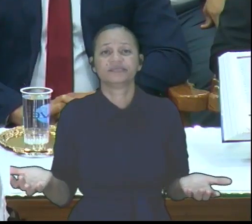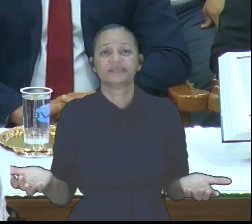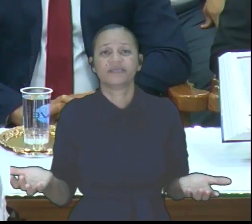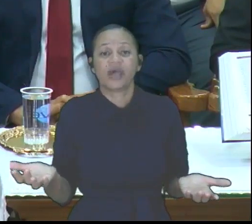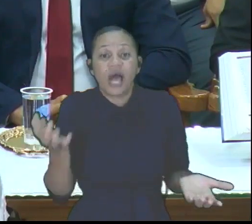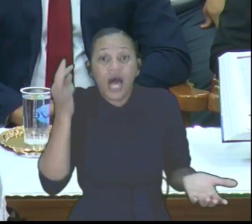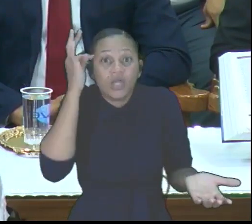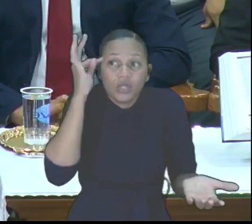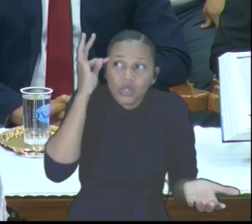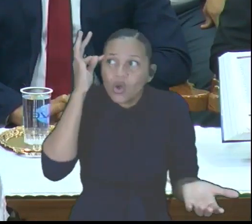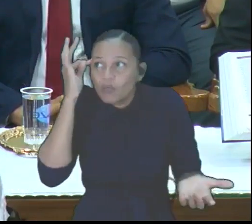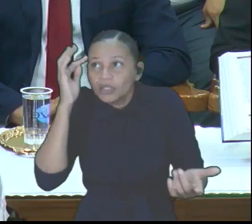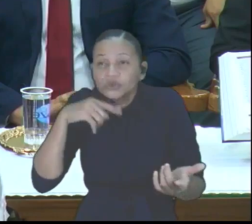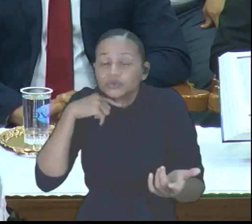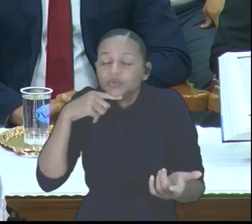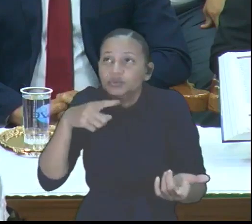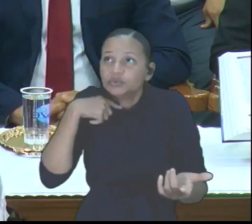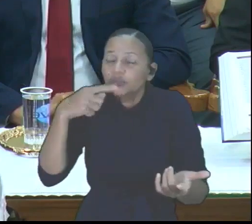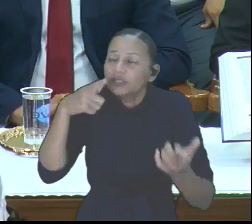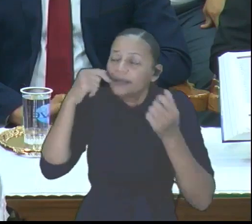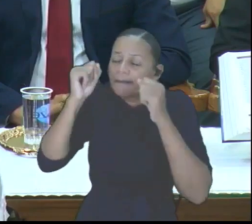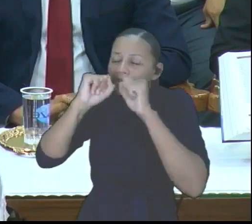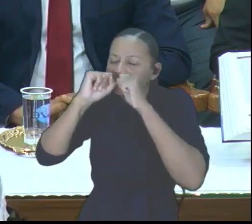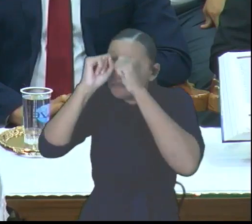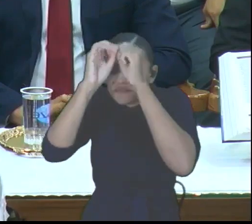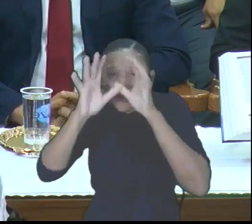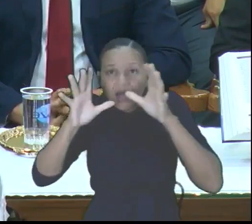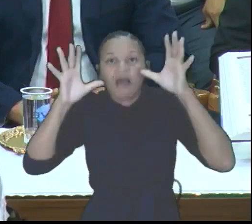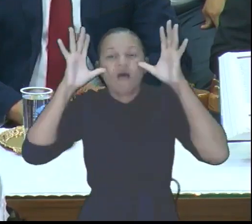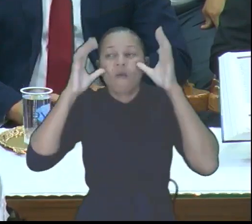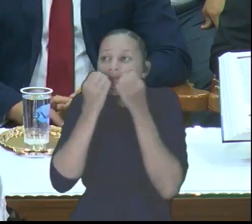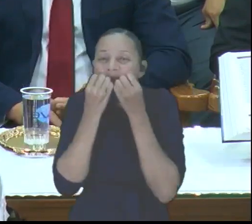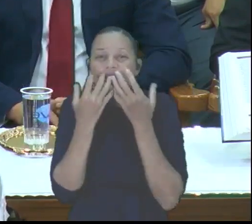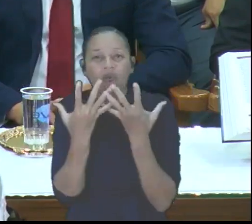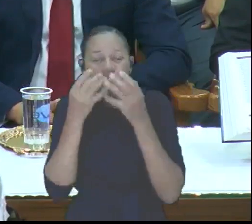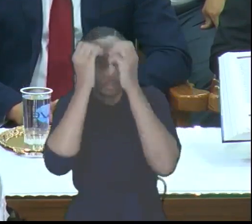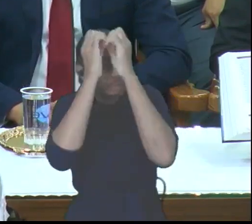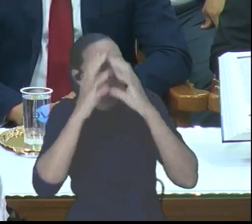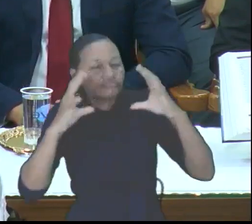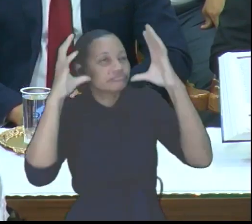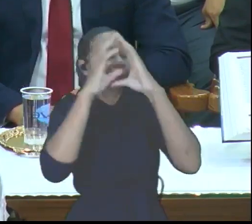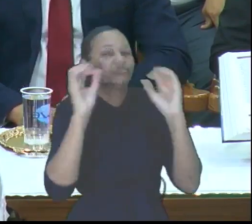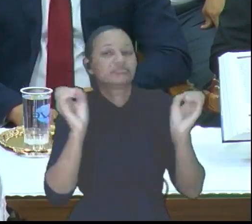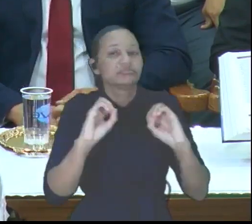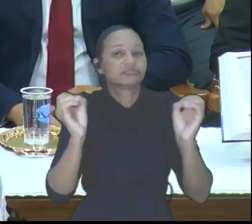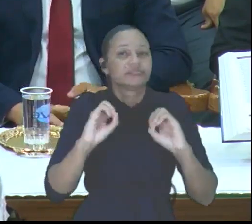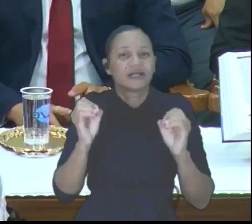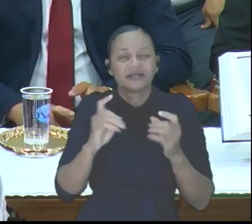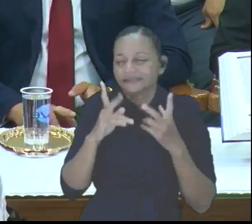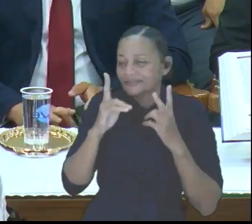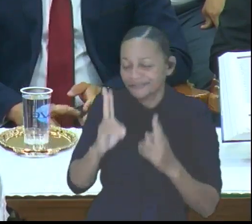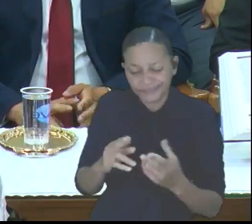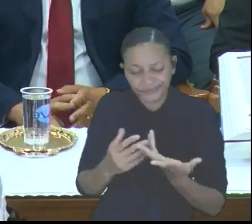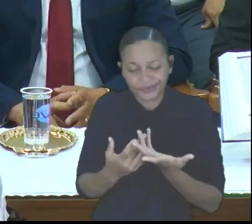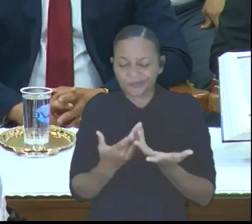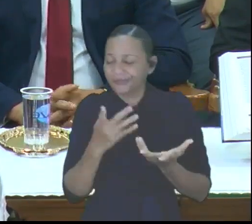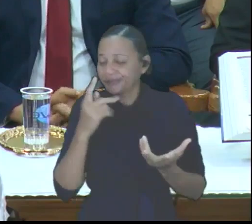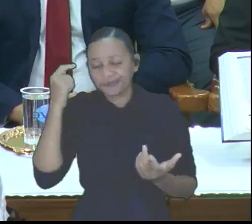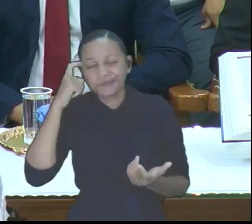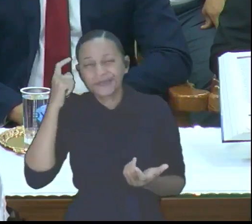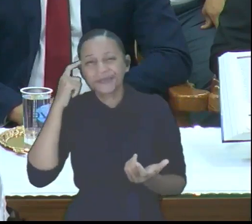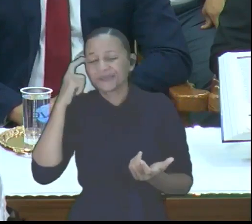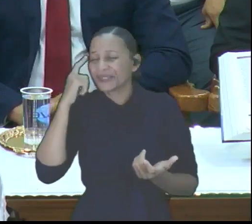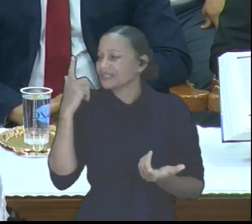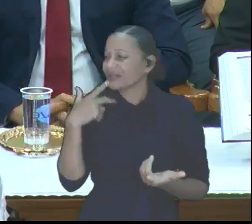Tomé nunca conseguia ver o lado bom das coisas. O copo pela metade de Tomé era assim, é